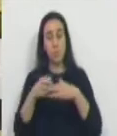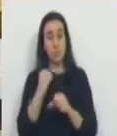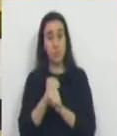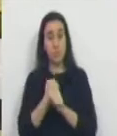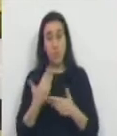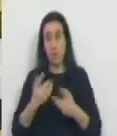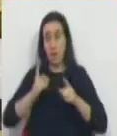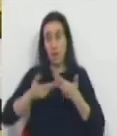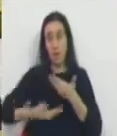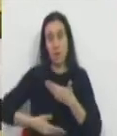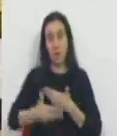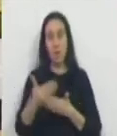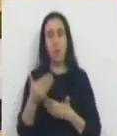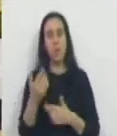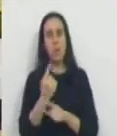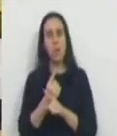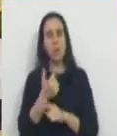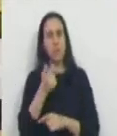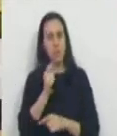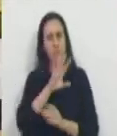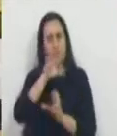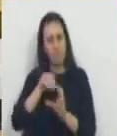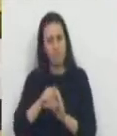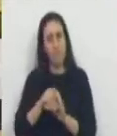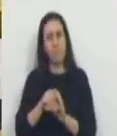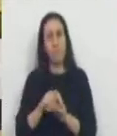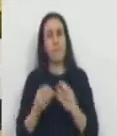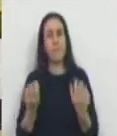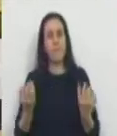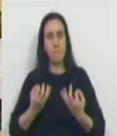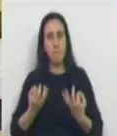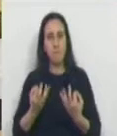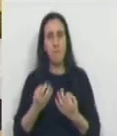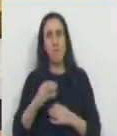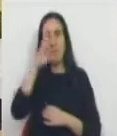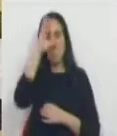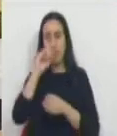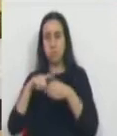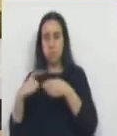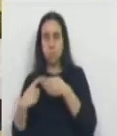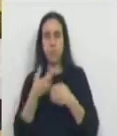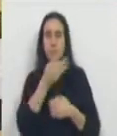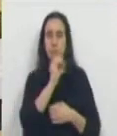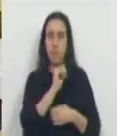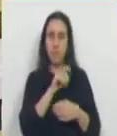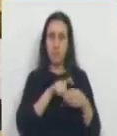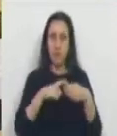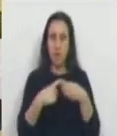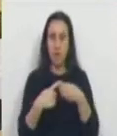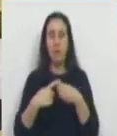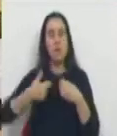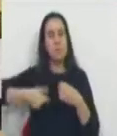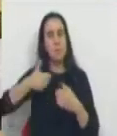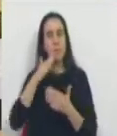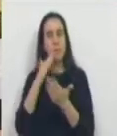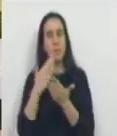que agora iniciará funções, no qual o Bloco de Esquerda participará, também com membros do Governo e do Partido Socialista, tem de ser uma ocasião